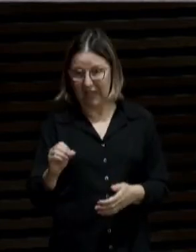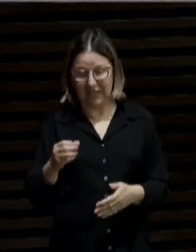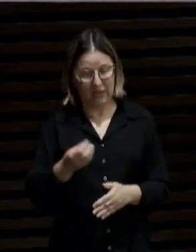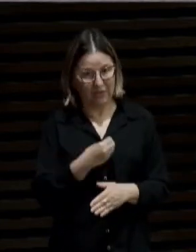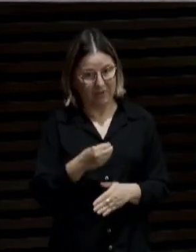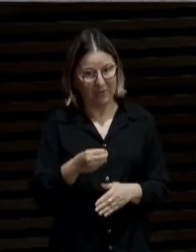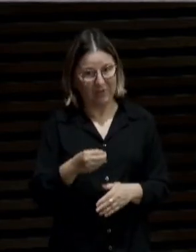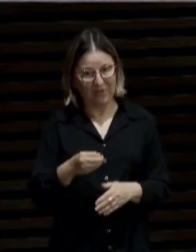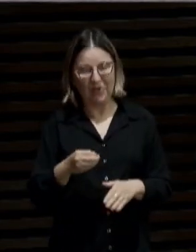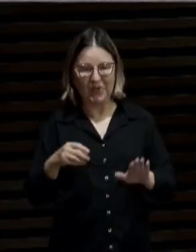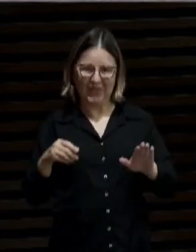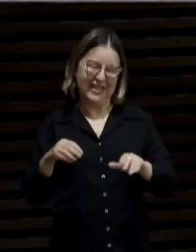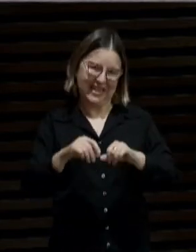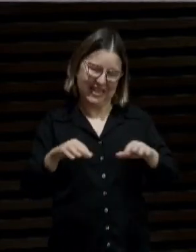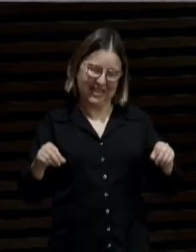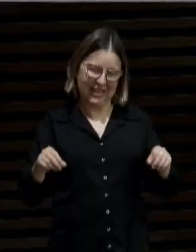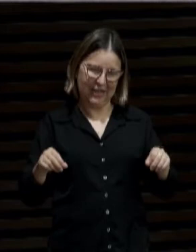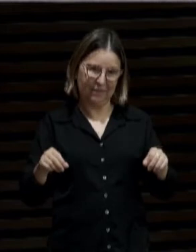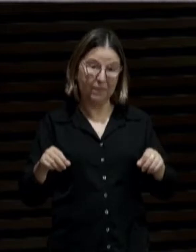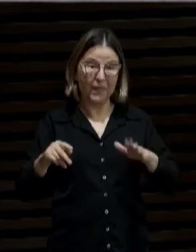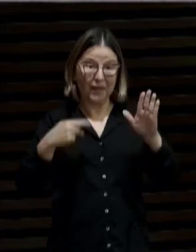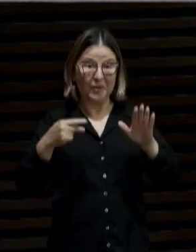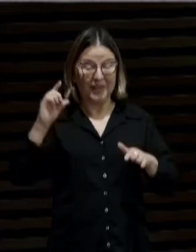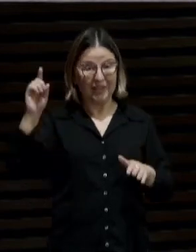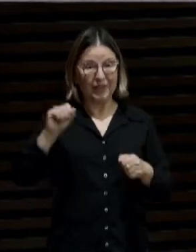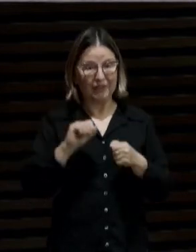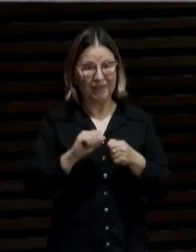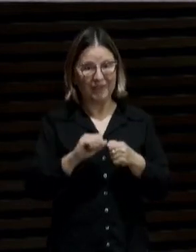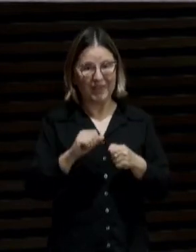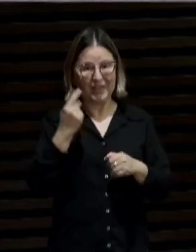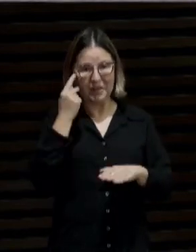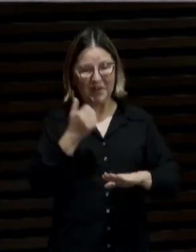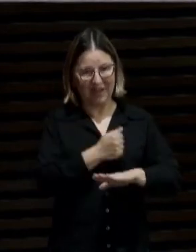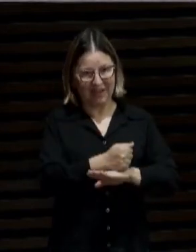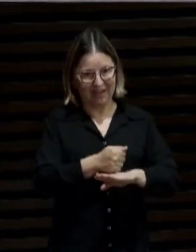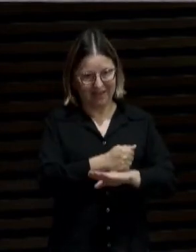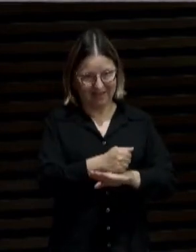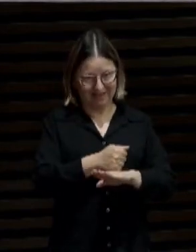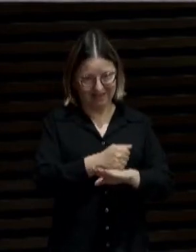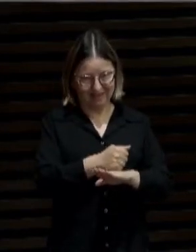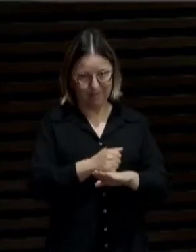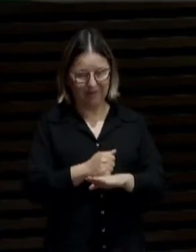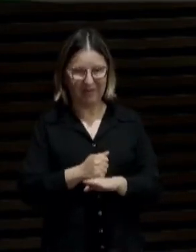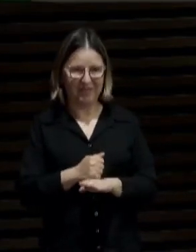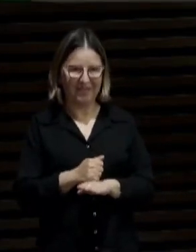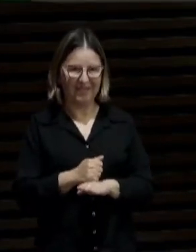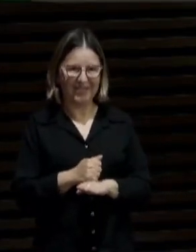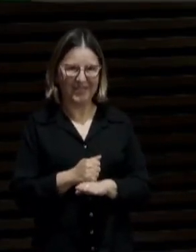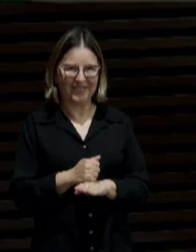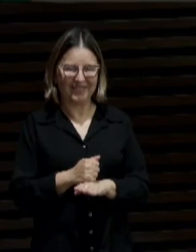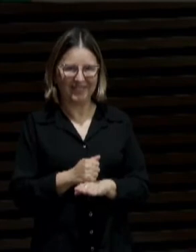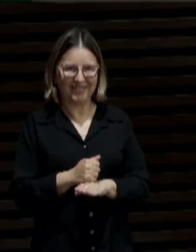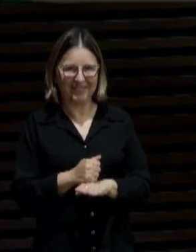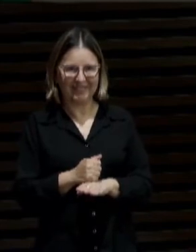promessa que Deus fez a Abraão é para a glória dele. Eu tenho uma promessa de Deus. E